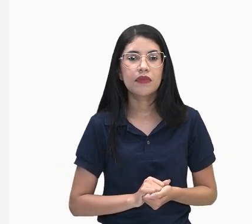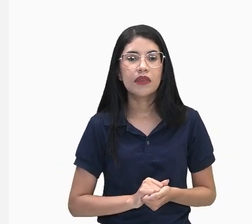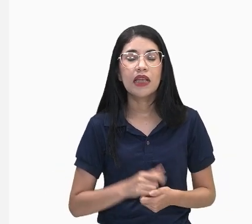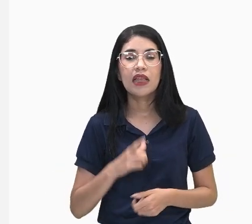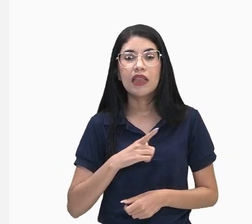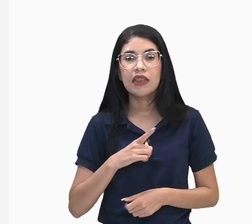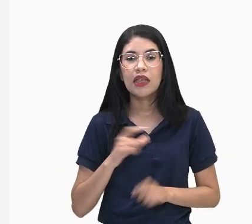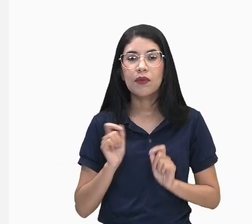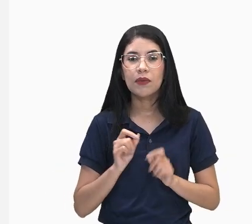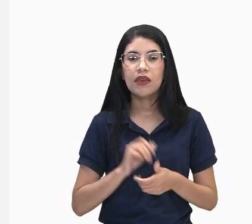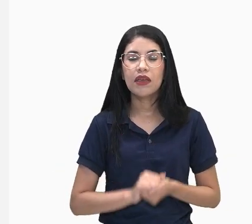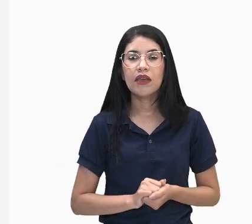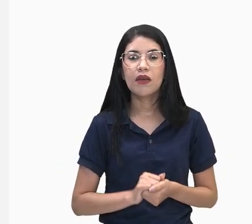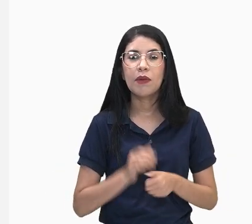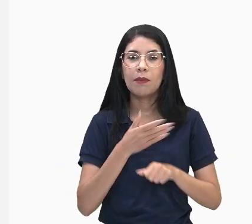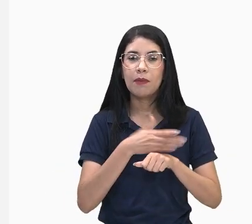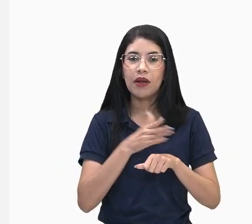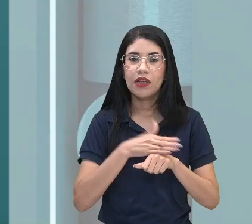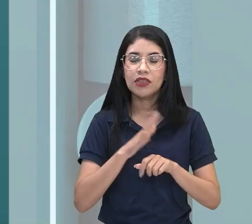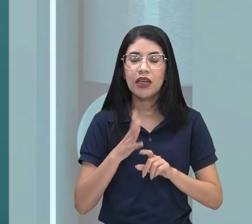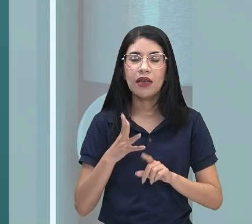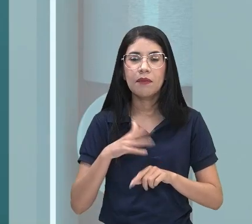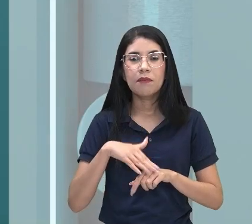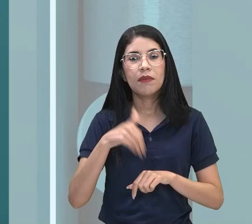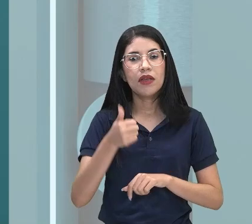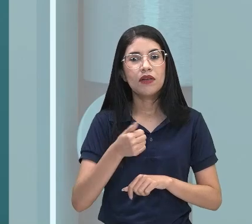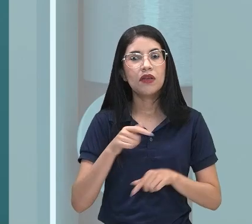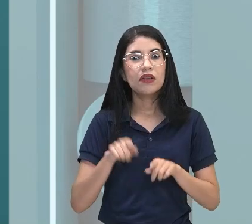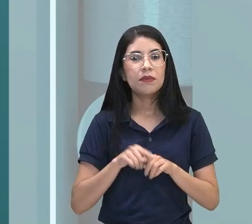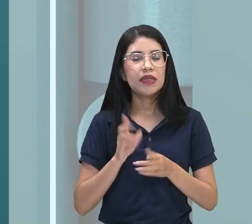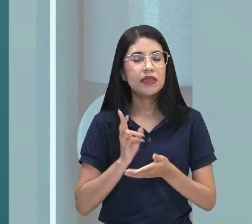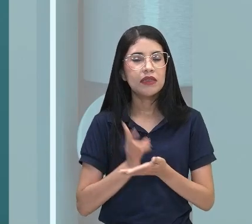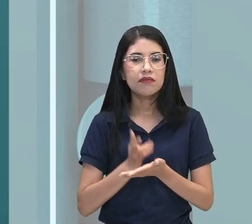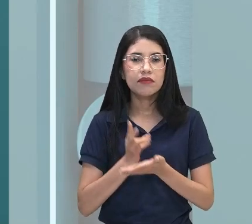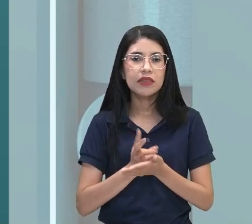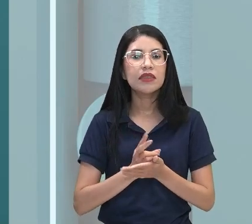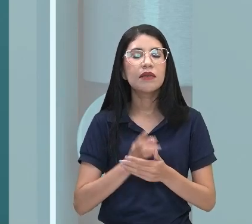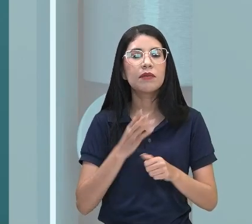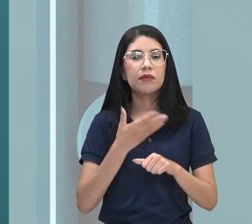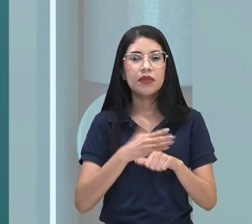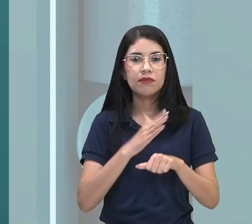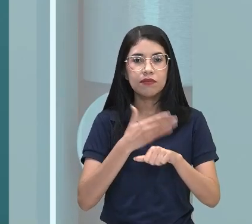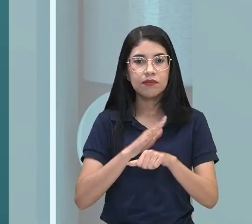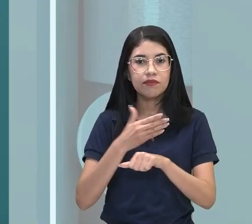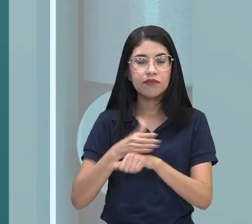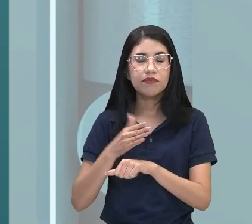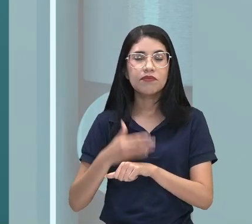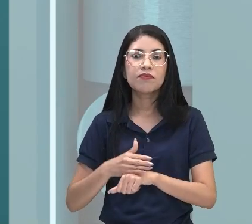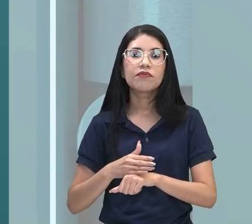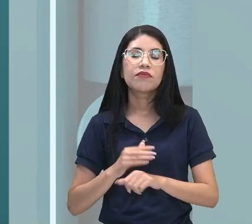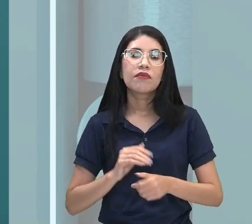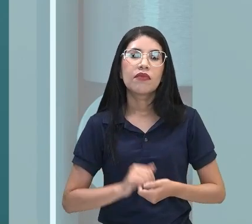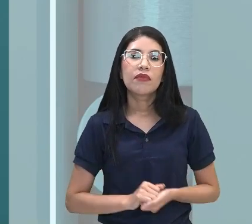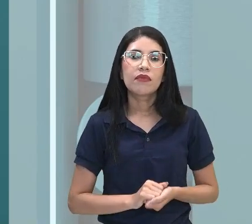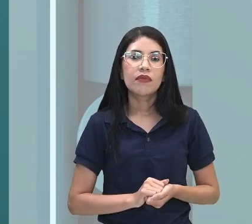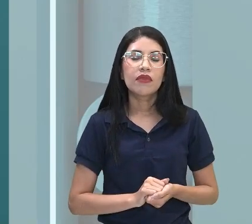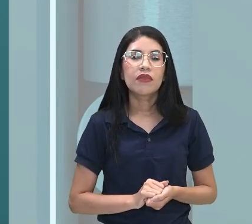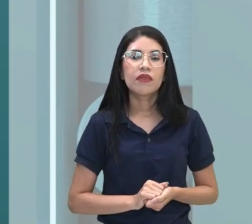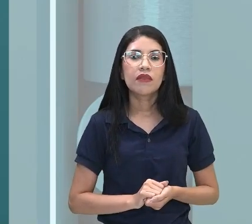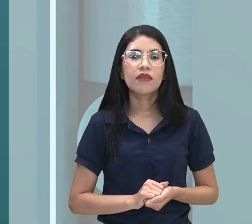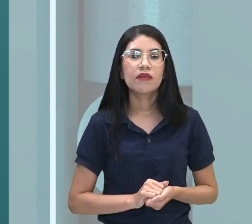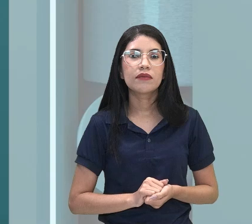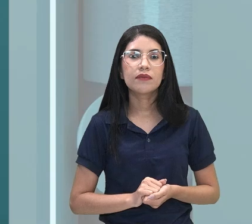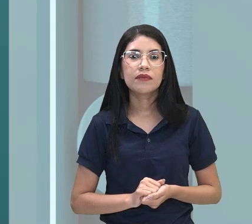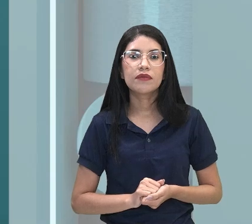um rigor nos treinos, não falta os treinos, cada treino é valioso e traz os seus benefícios e você passa